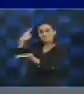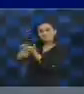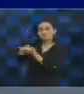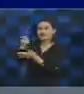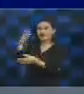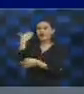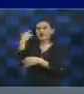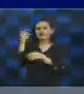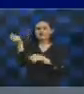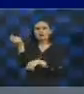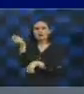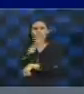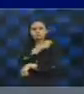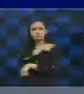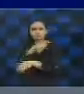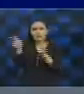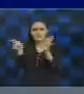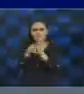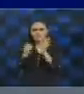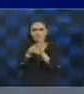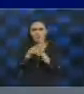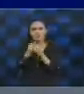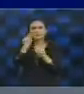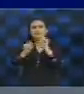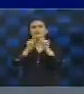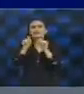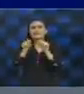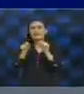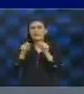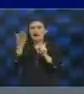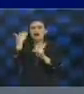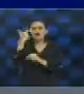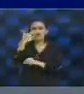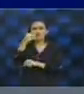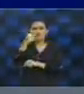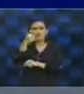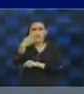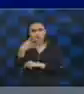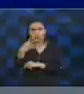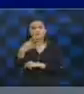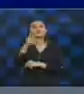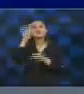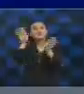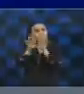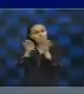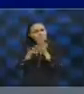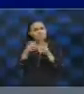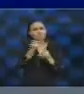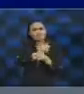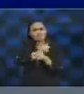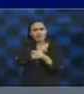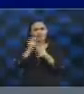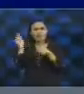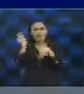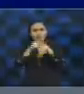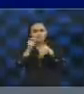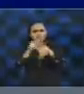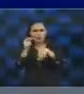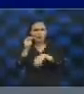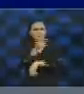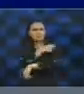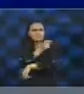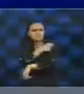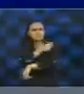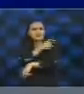2013 por R$ 700 milhões. E contratou em 2014 para fazer a mesma quantidade de vacinas antirrábicas